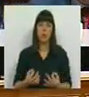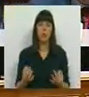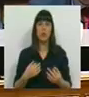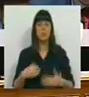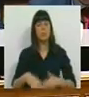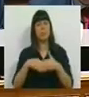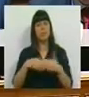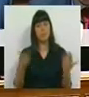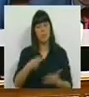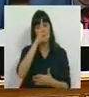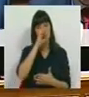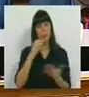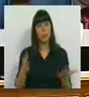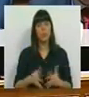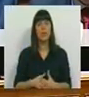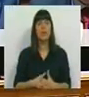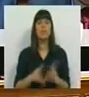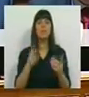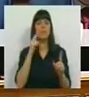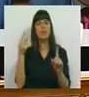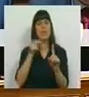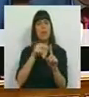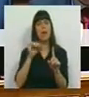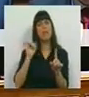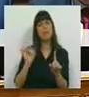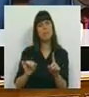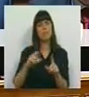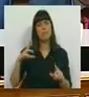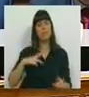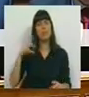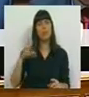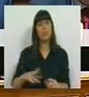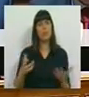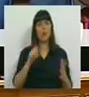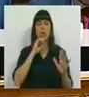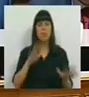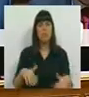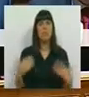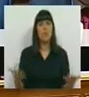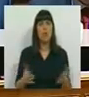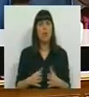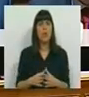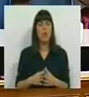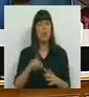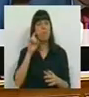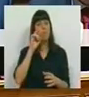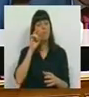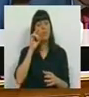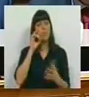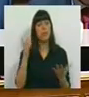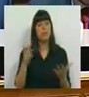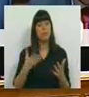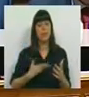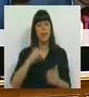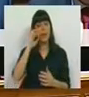de cumprimentar o Governo pela perspectiva de Portugal poder vir a garantir